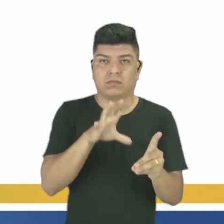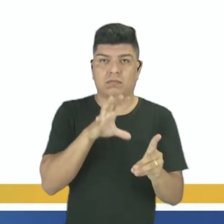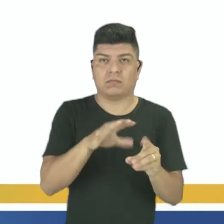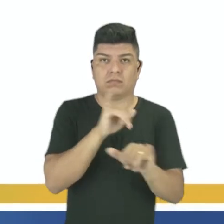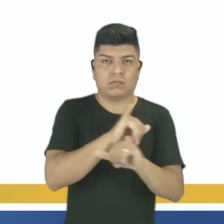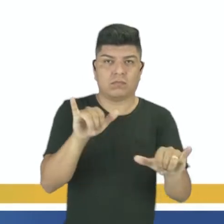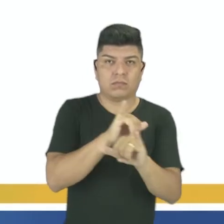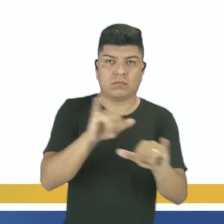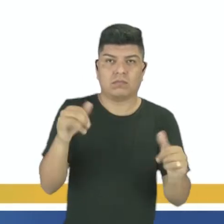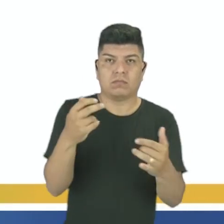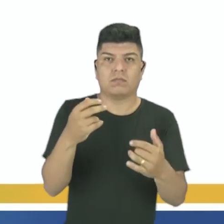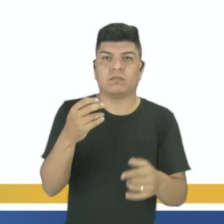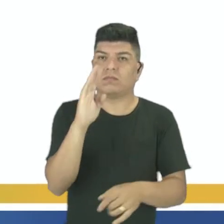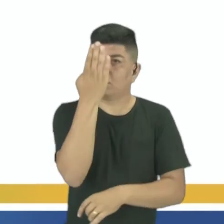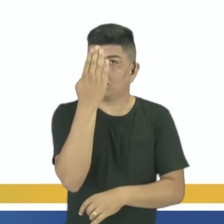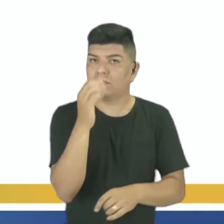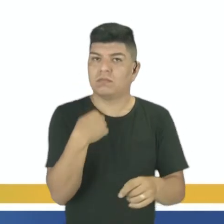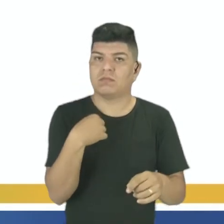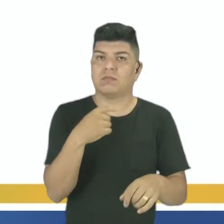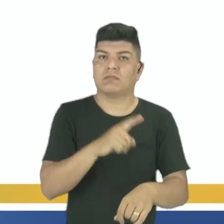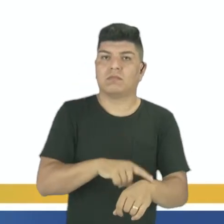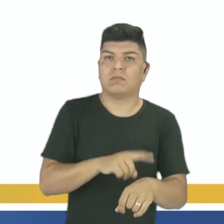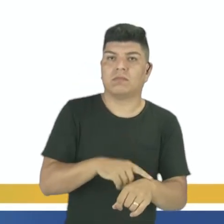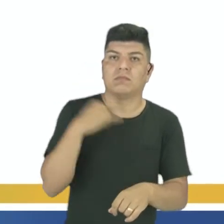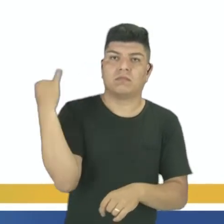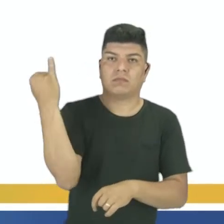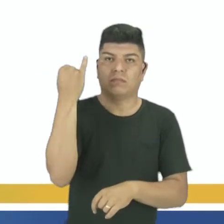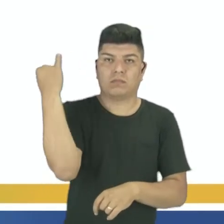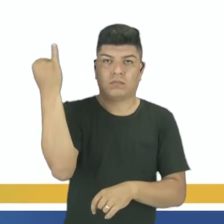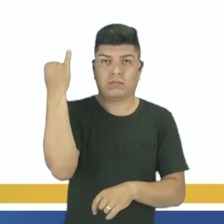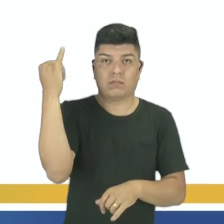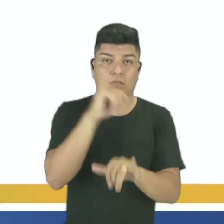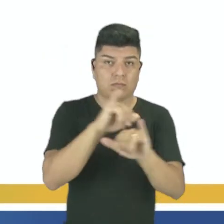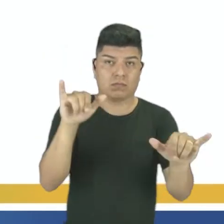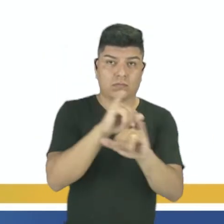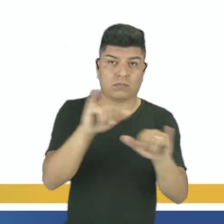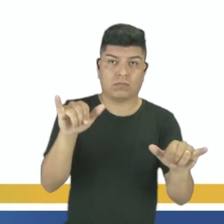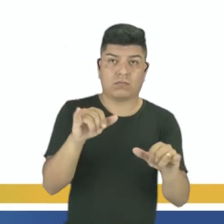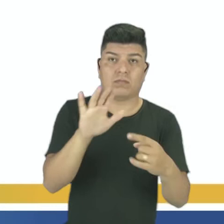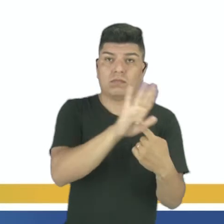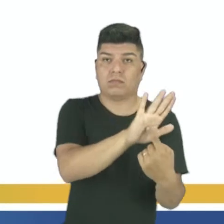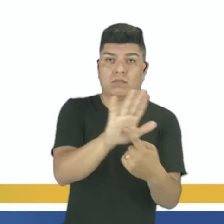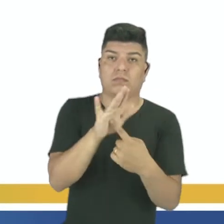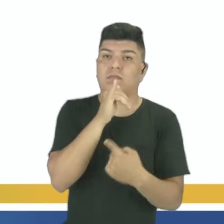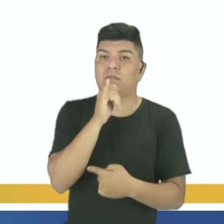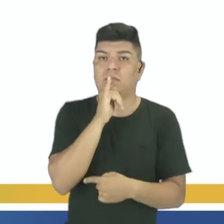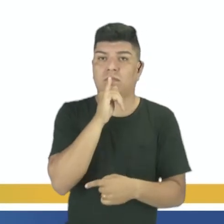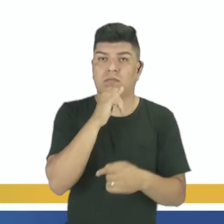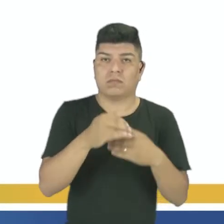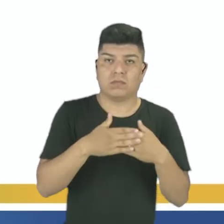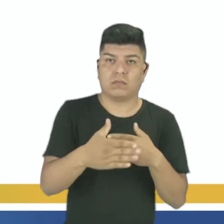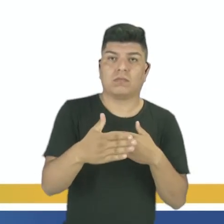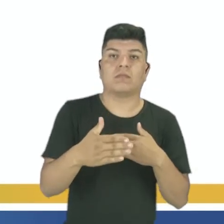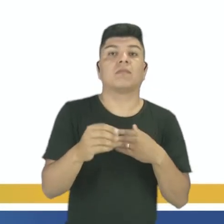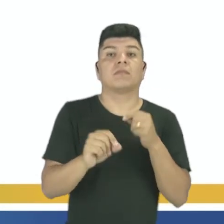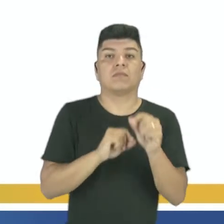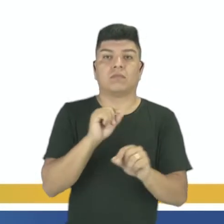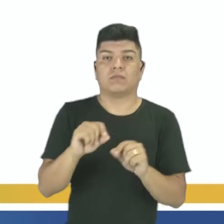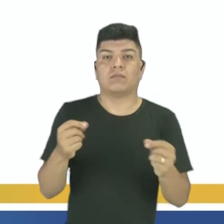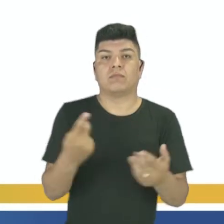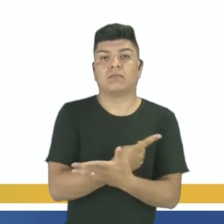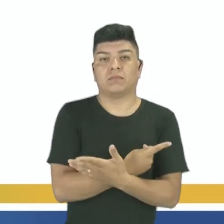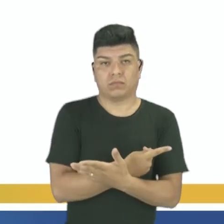falsas, em momentos importantes da história recente, a reportagem cita exemplos, já no início do relato, do impacto,